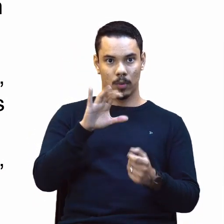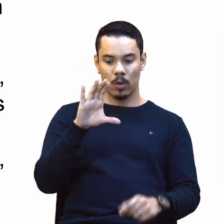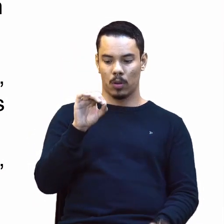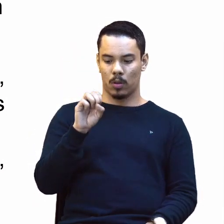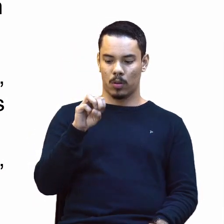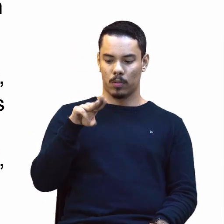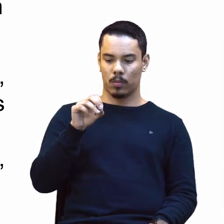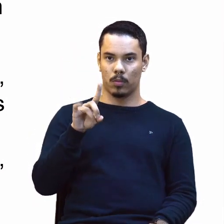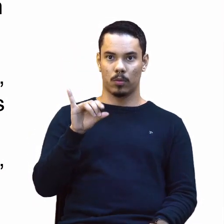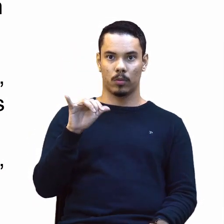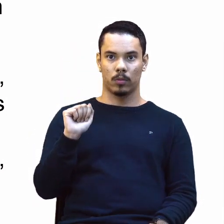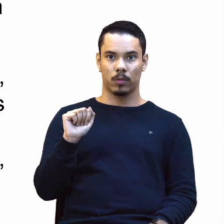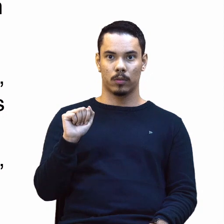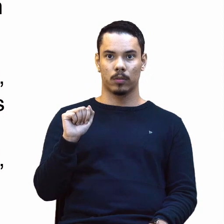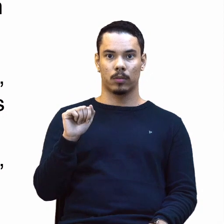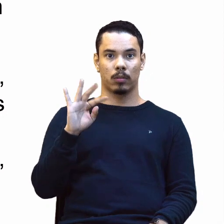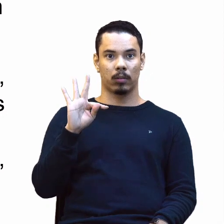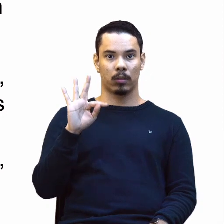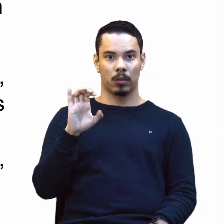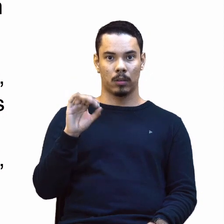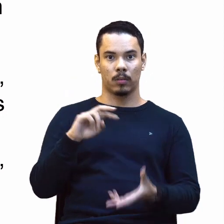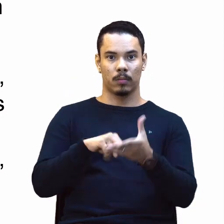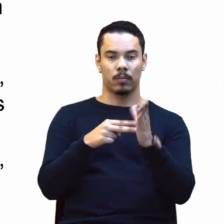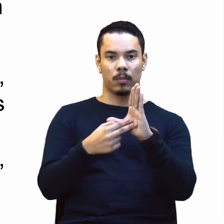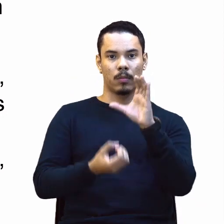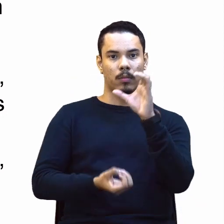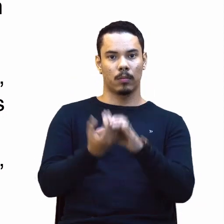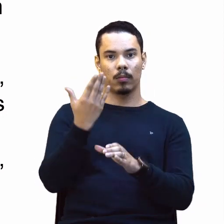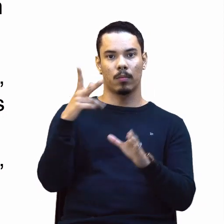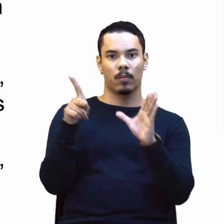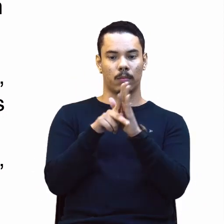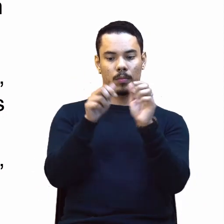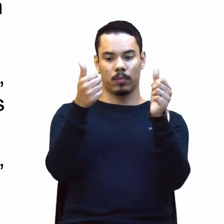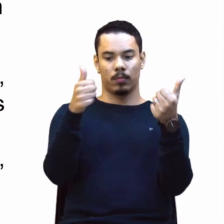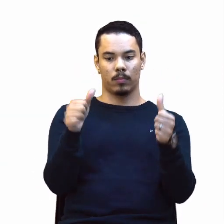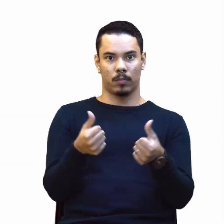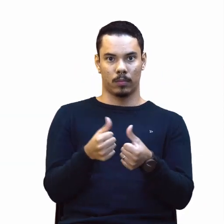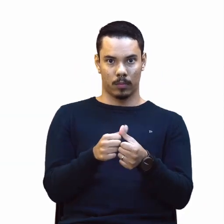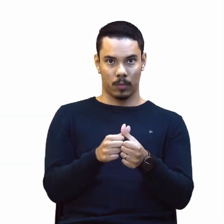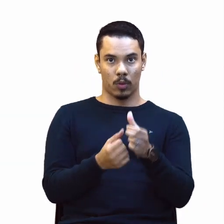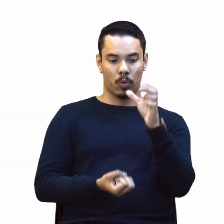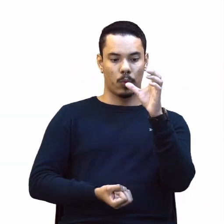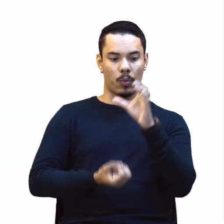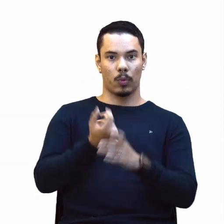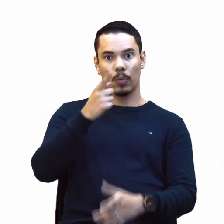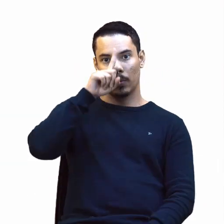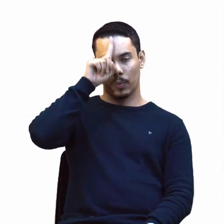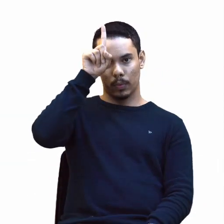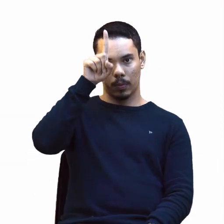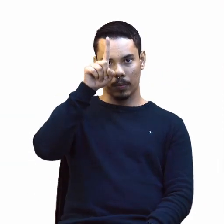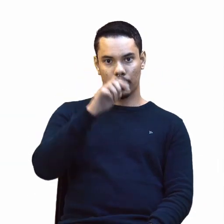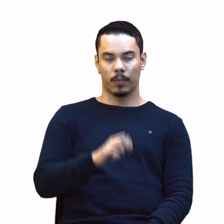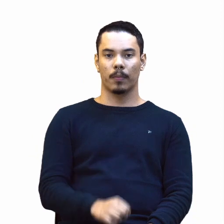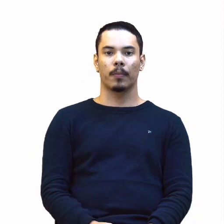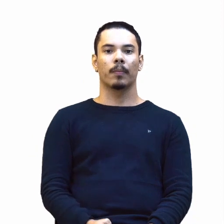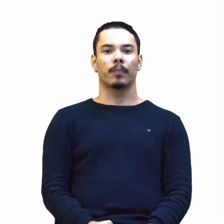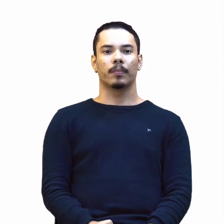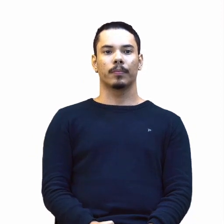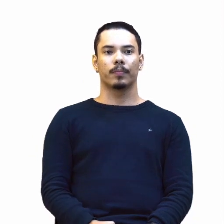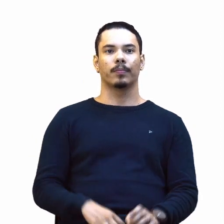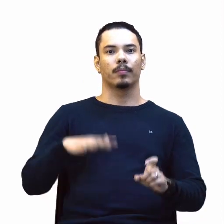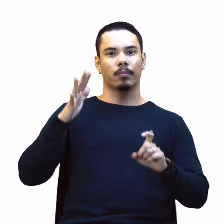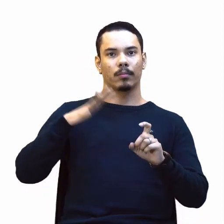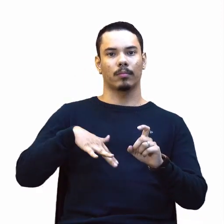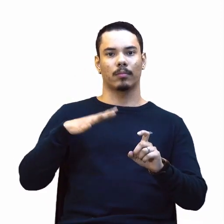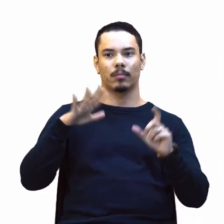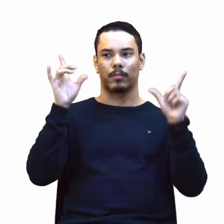do mundo. Teo, criação dos deuses. Gonia, né? Origem. A mitologia grega, no princípio